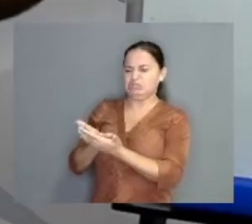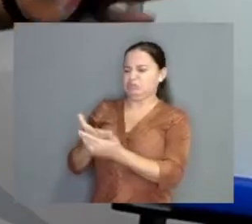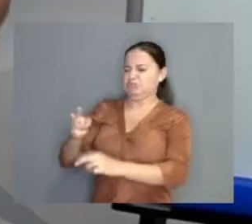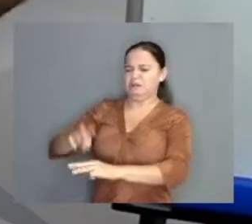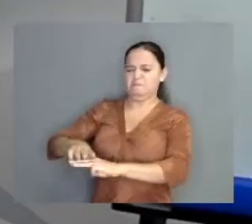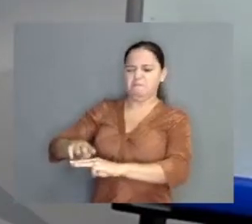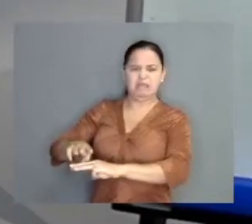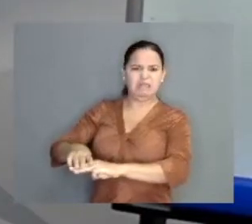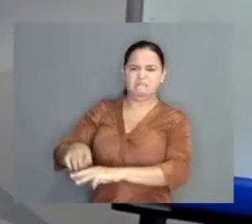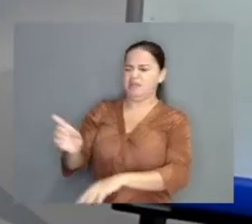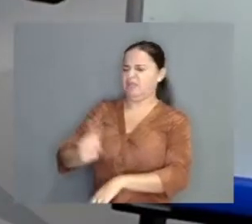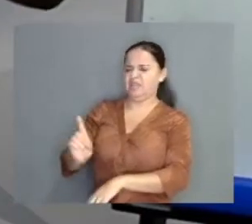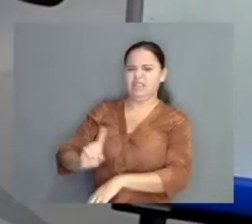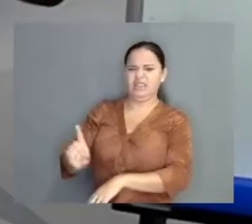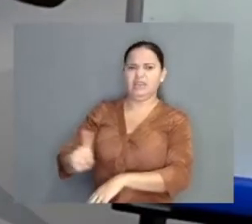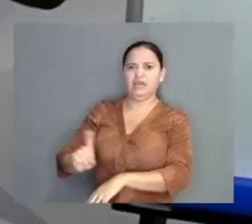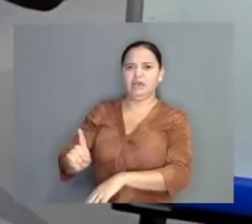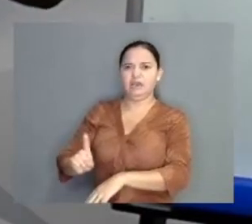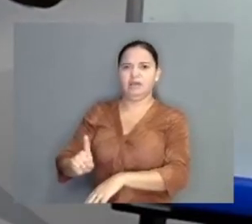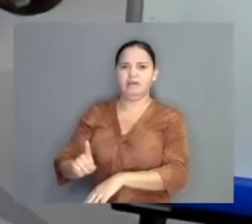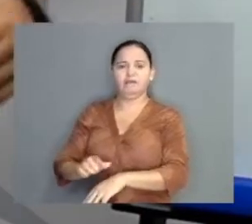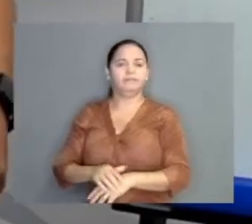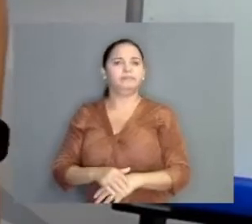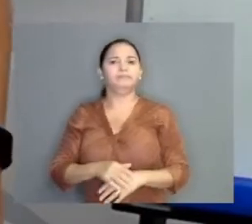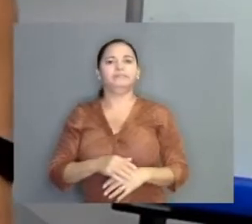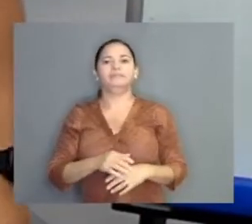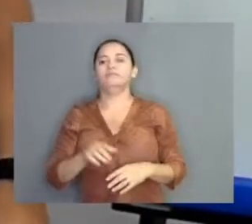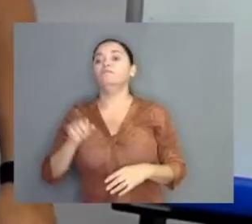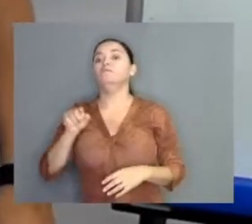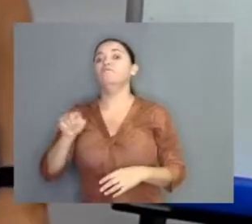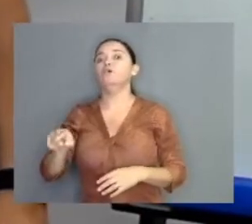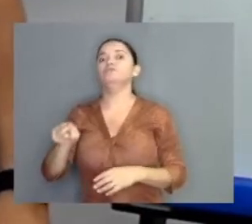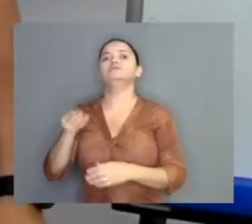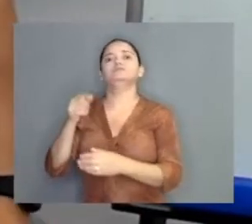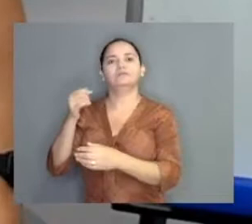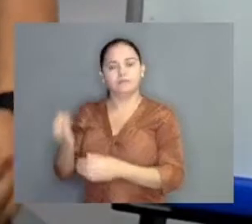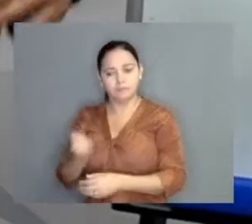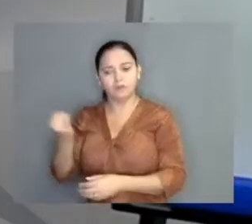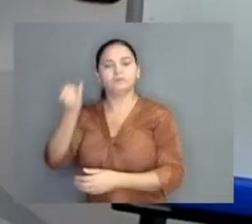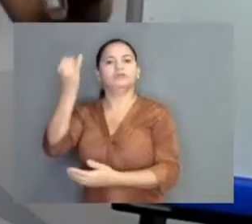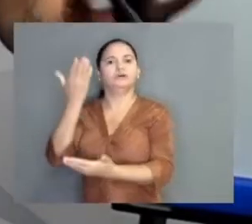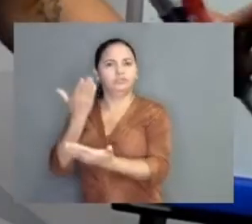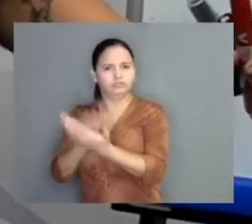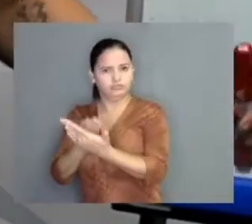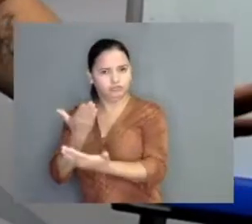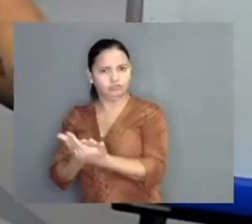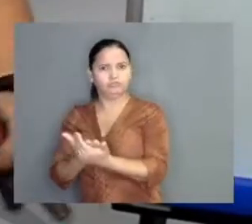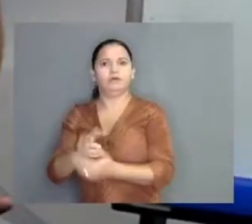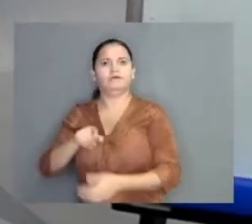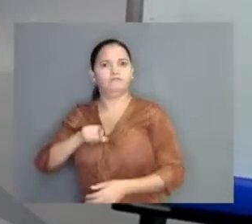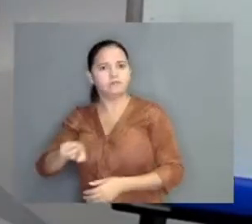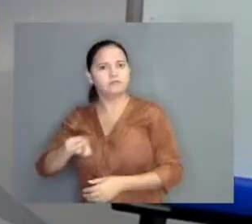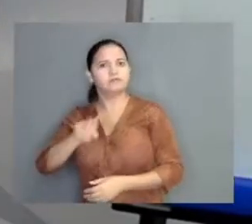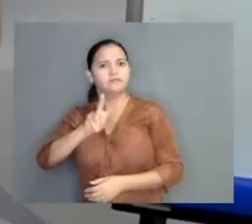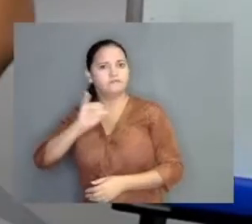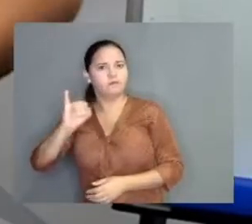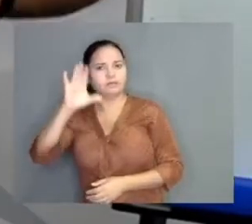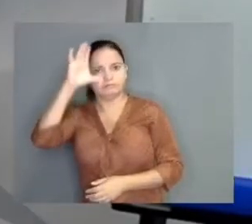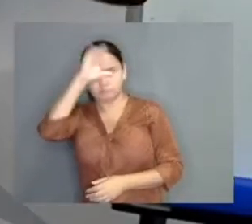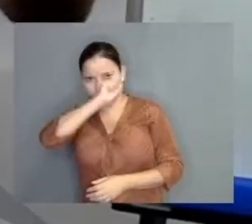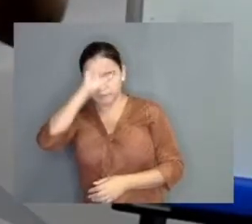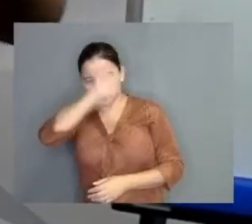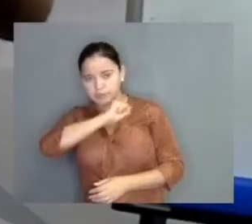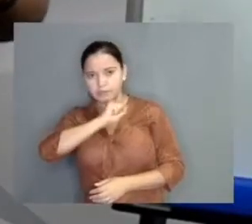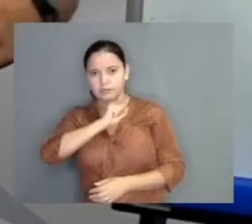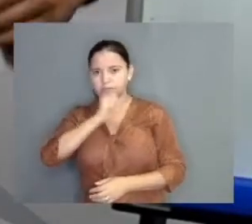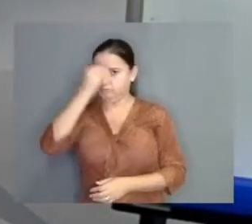errado. Porque muita gente não estuda, mas você estuda, você vai aprender, beleza? Então,